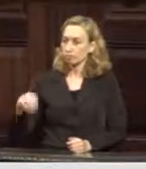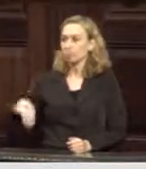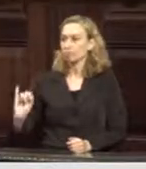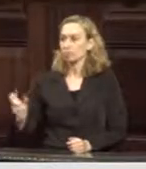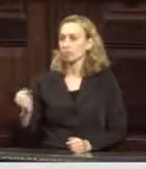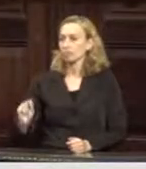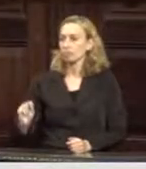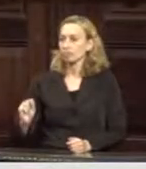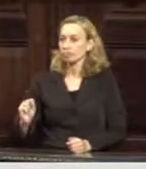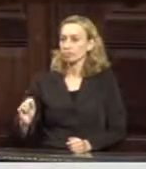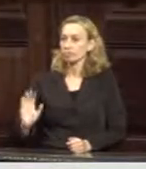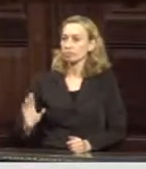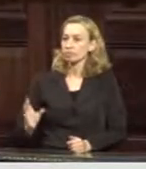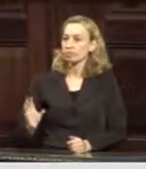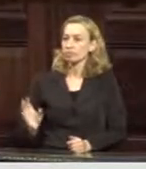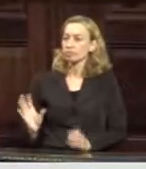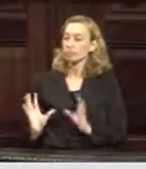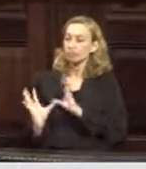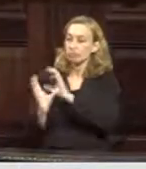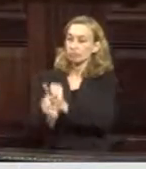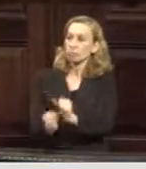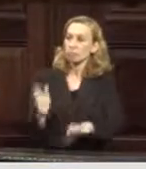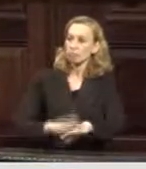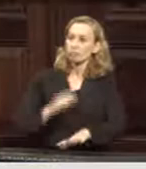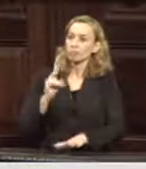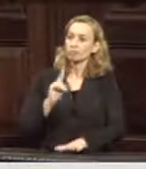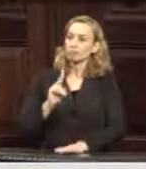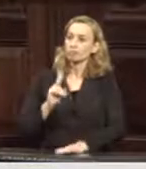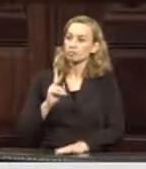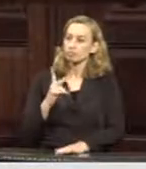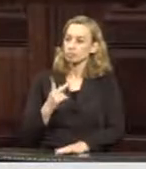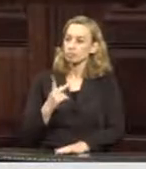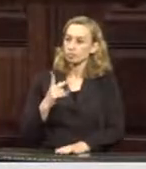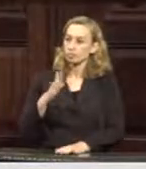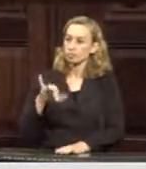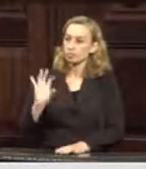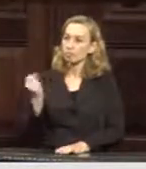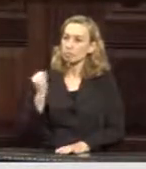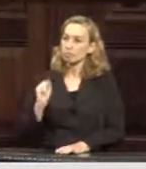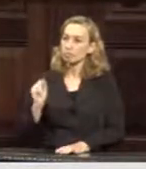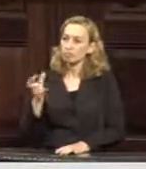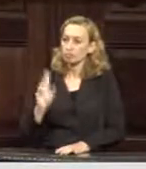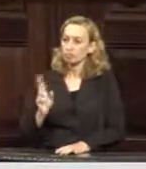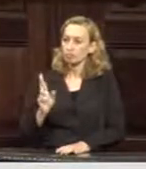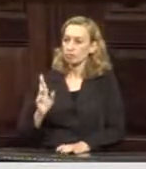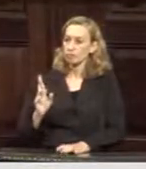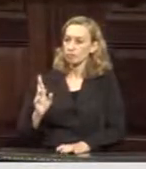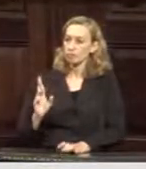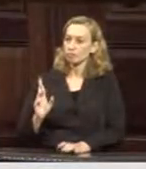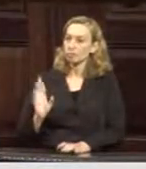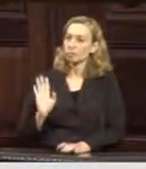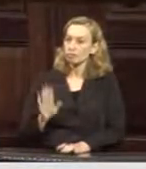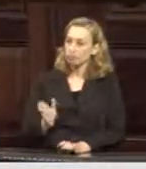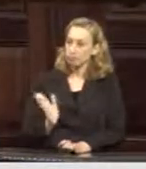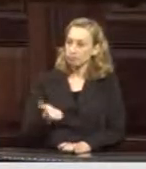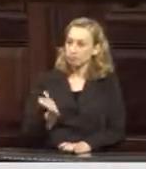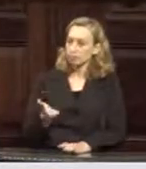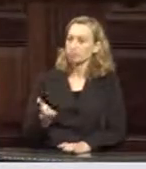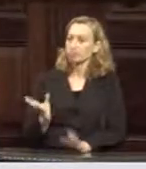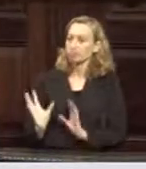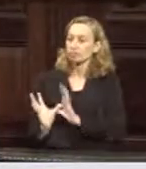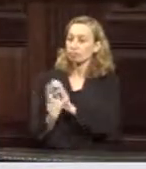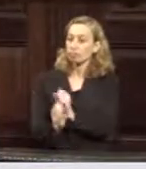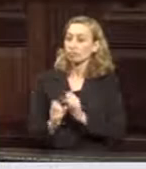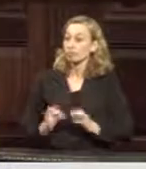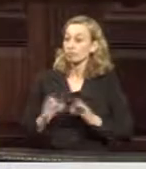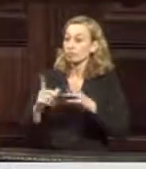função 12, mais de 2 bilhões de reais, que foram computados para efeitos dos 25%,